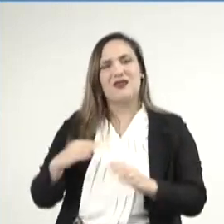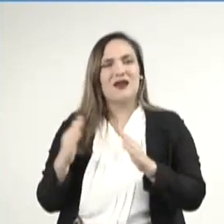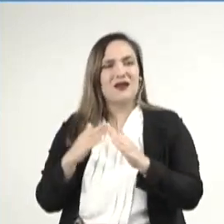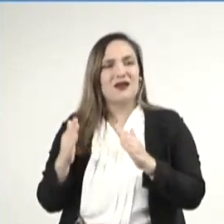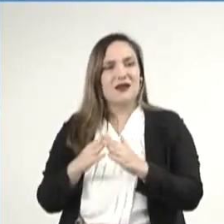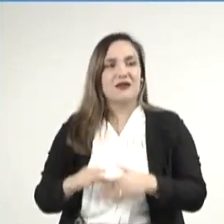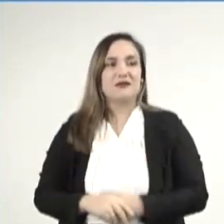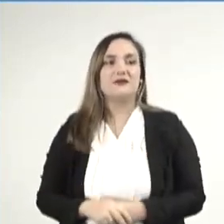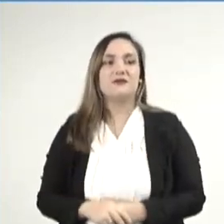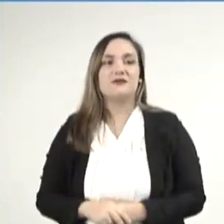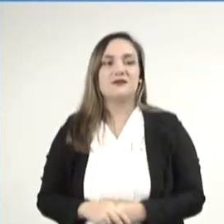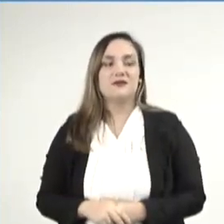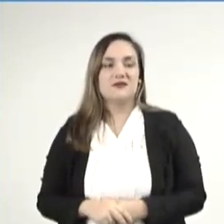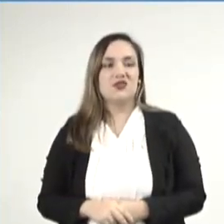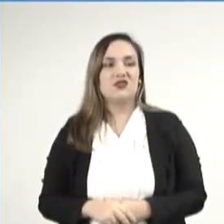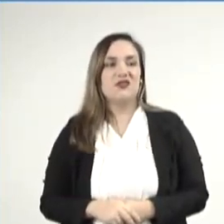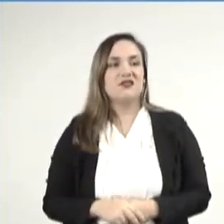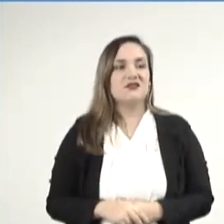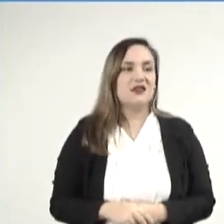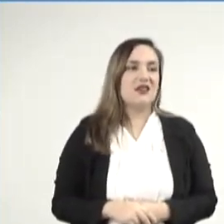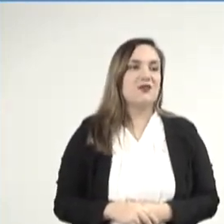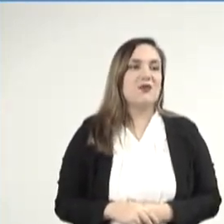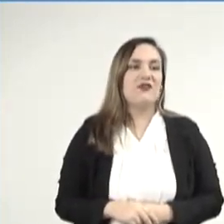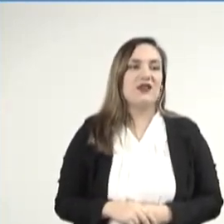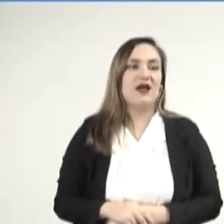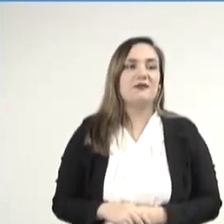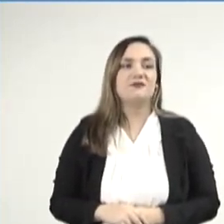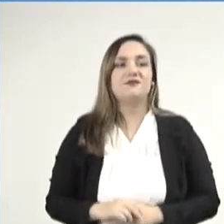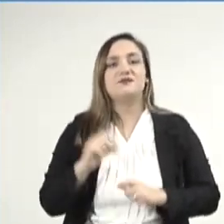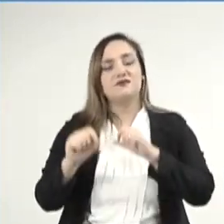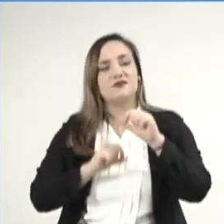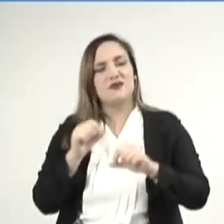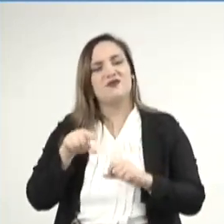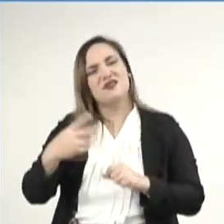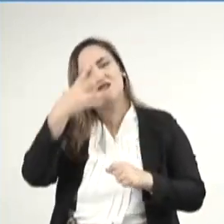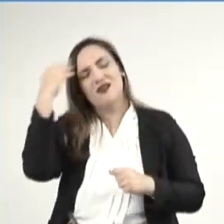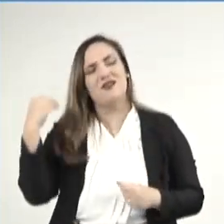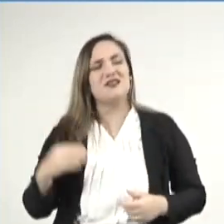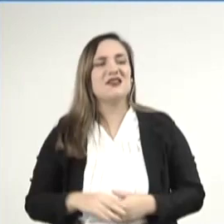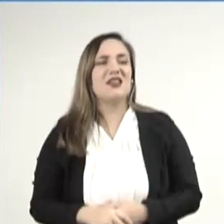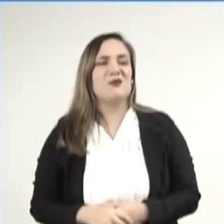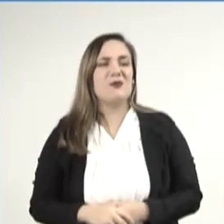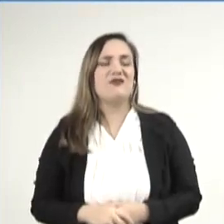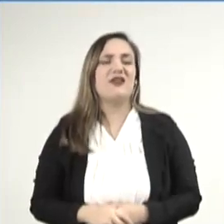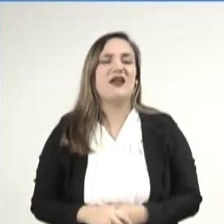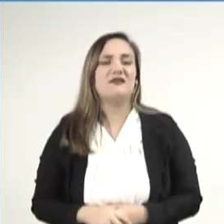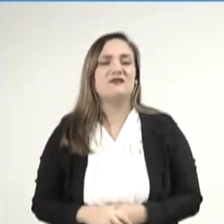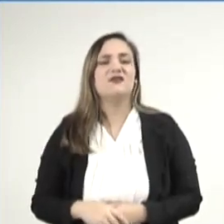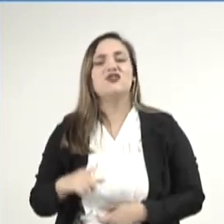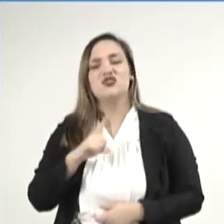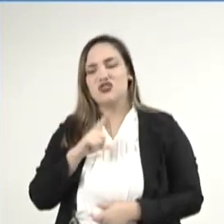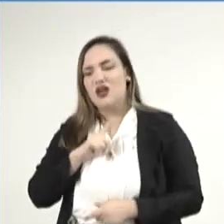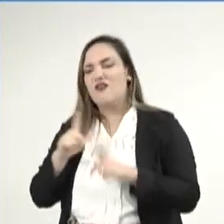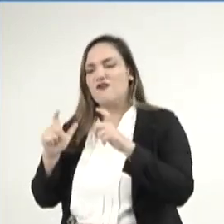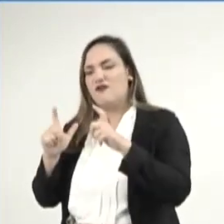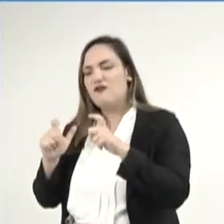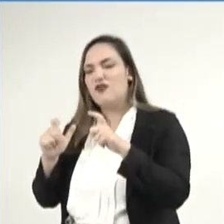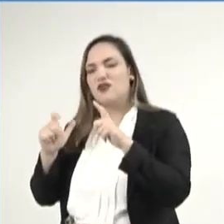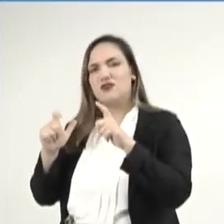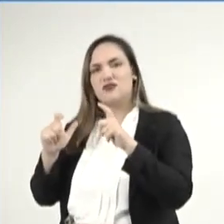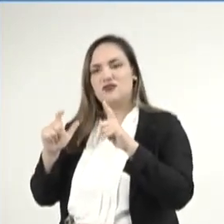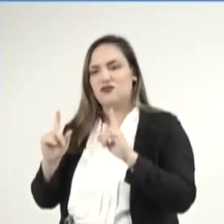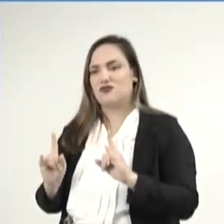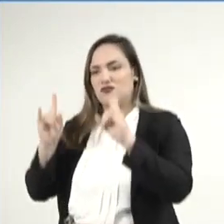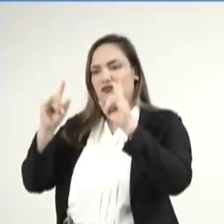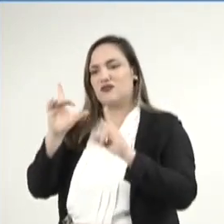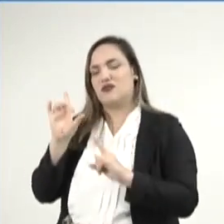no apartamento da embaixada da Hungria, mas o senhor está esquecendo que tinha foto do triplex, tinha foto dos apartamentos